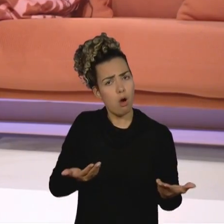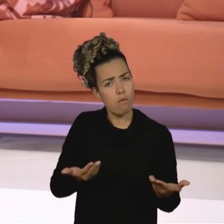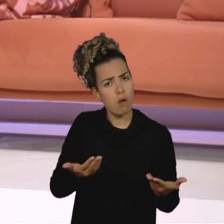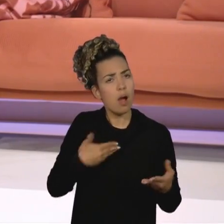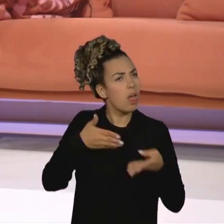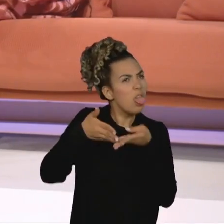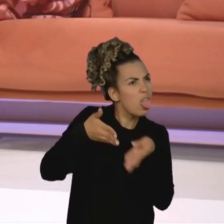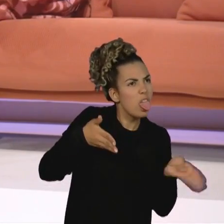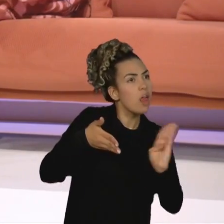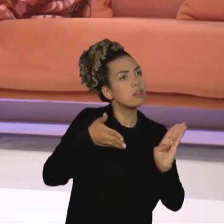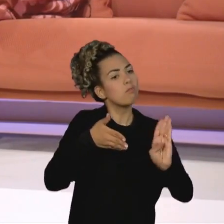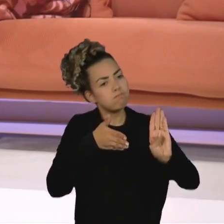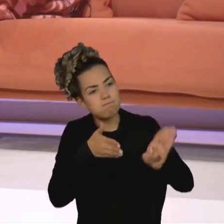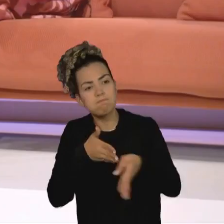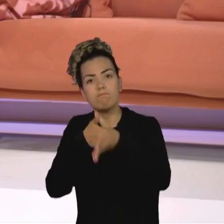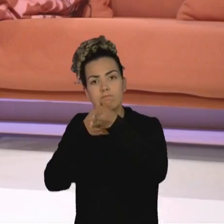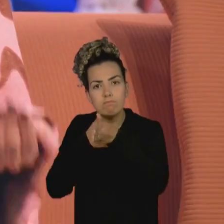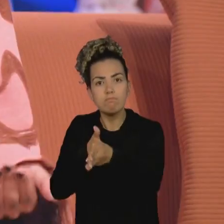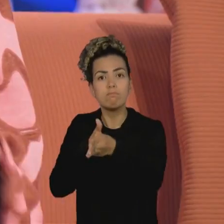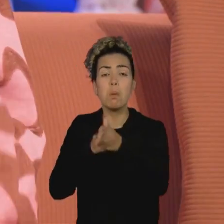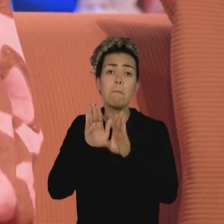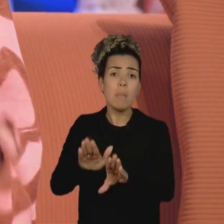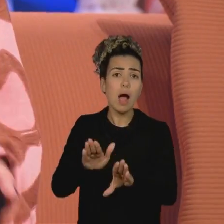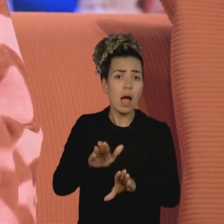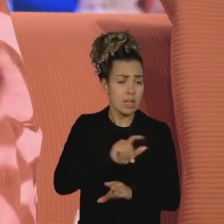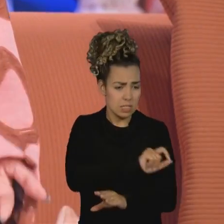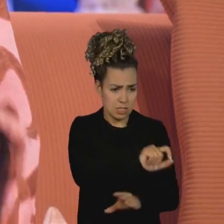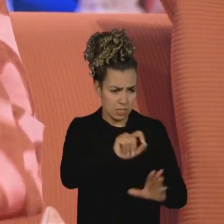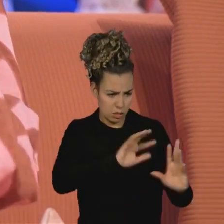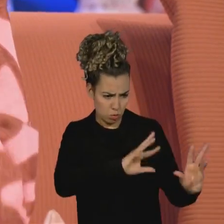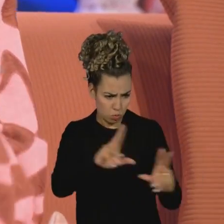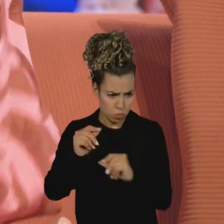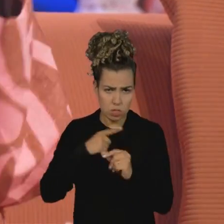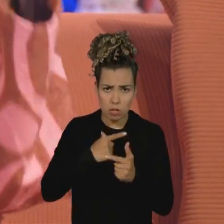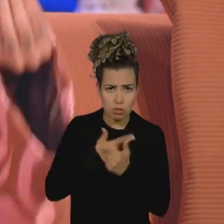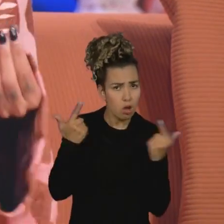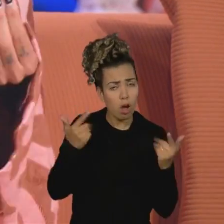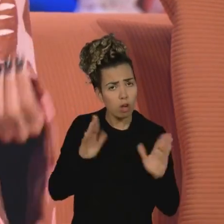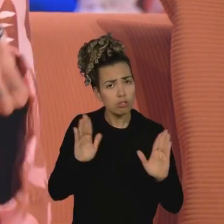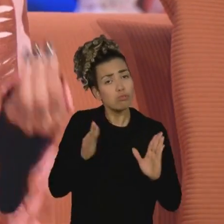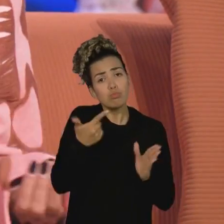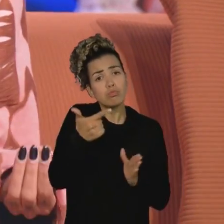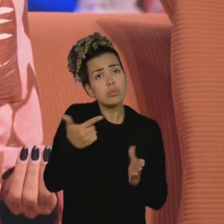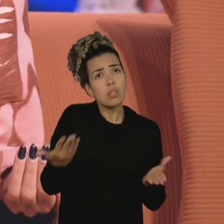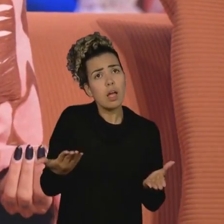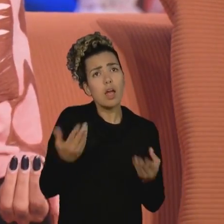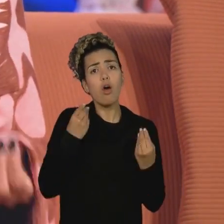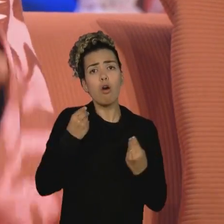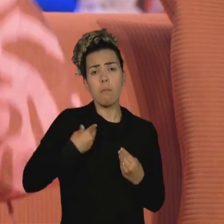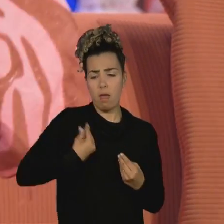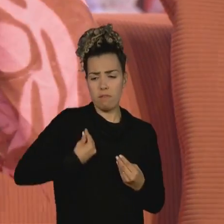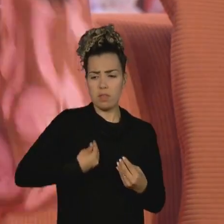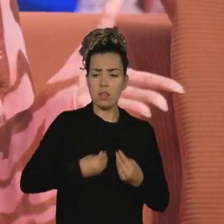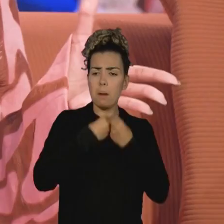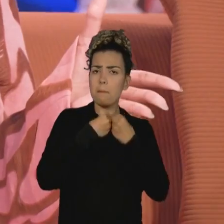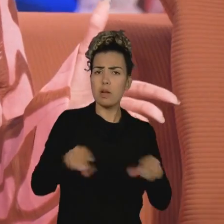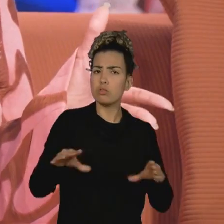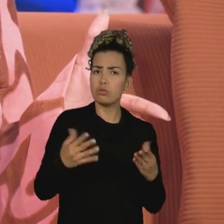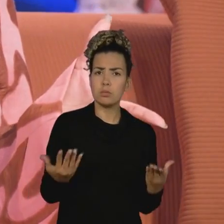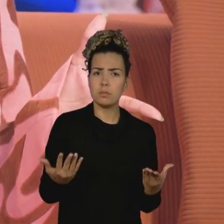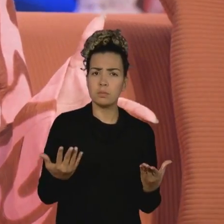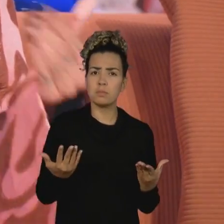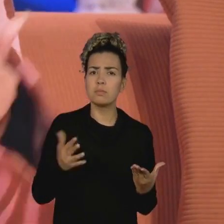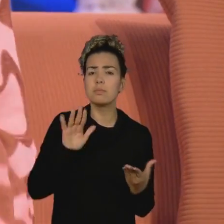nem todo mundo dá essa sorte de ter algo que te salve a sua vida, que você não caia, que tenha a sua vida tragada, sabe? Então, o que eu